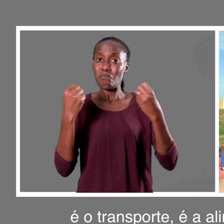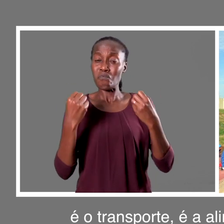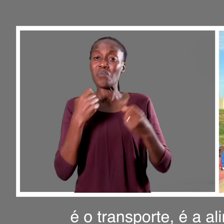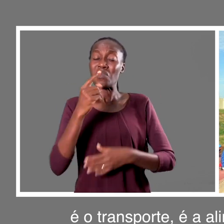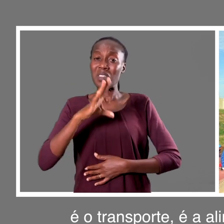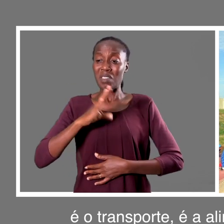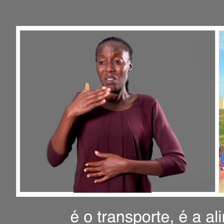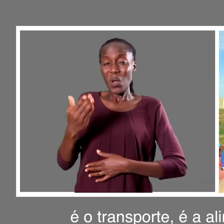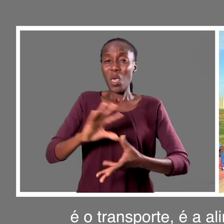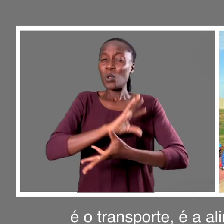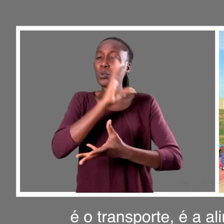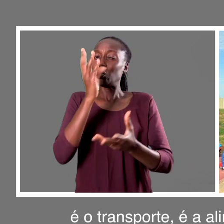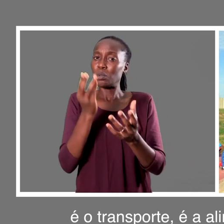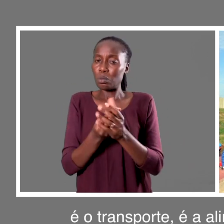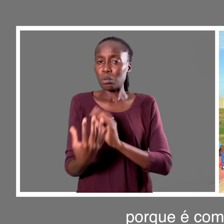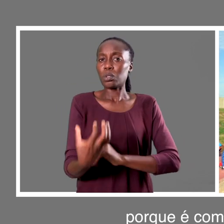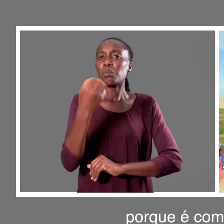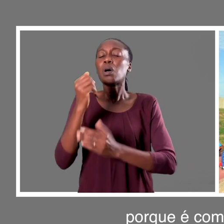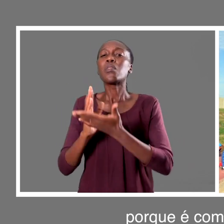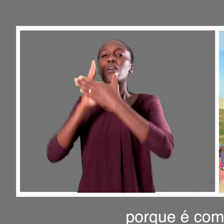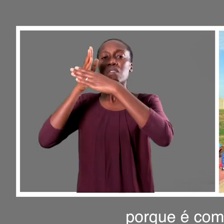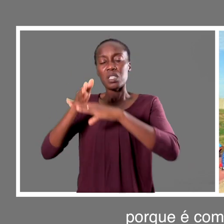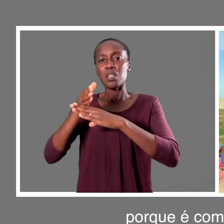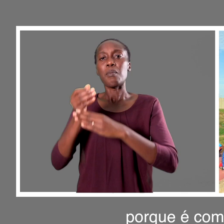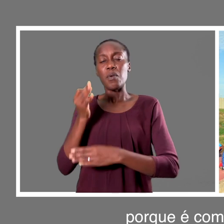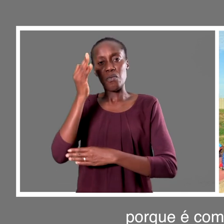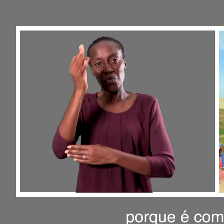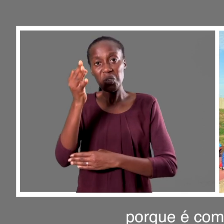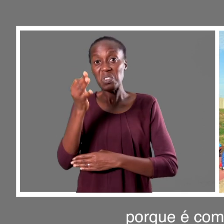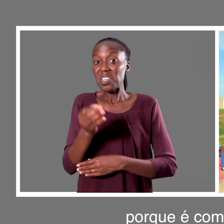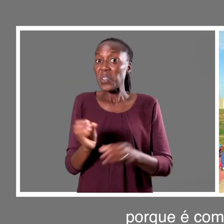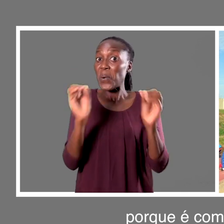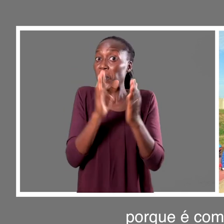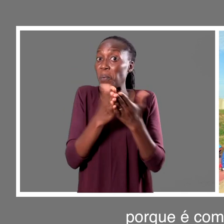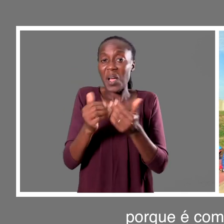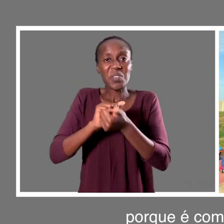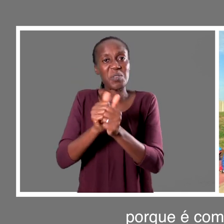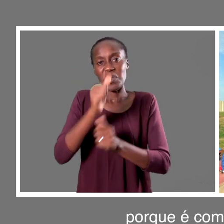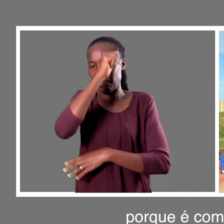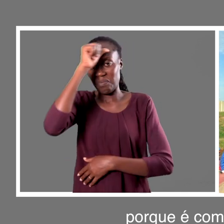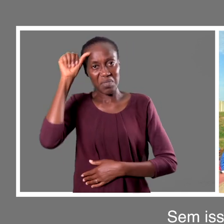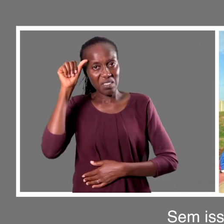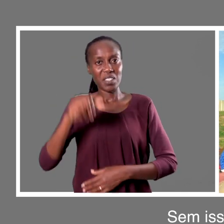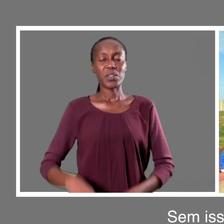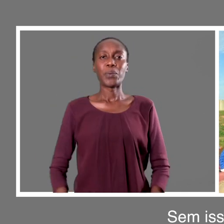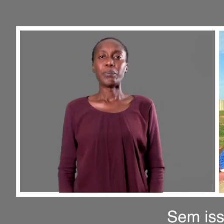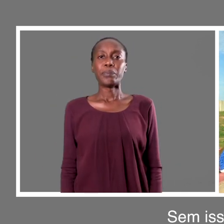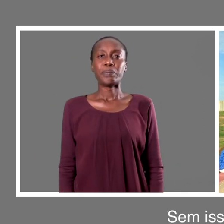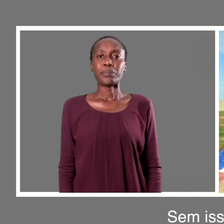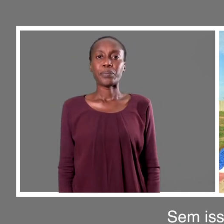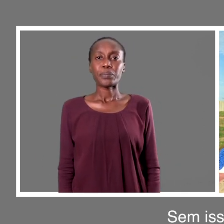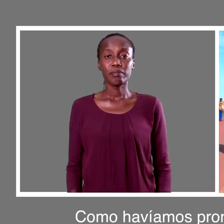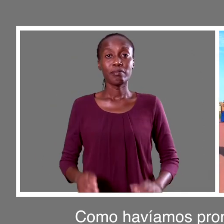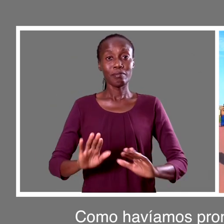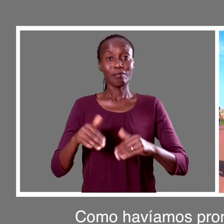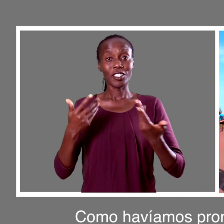alimentação, porque é o ginásio prefeito. É com esses componentes que nós podemos avançar para mais além. Sem isso, não há